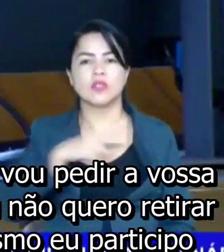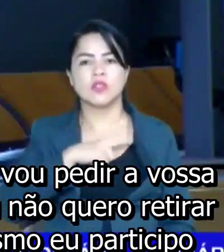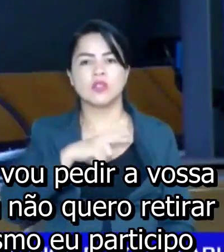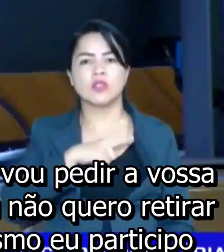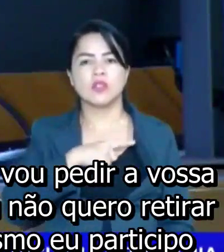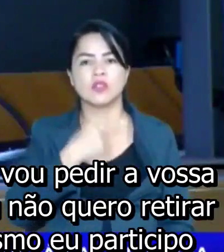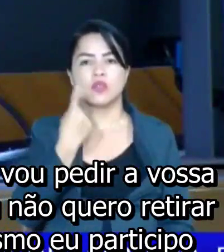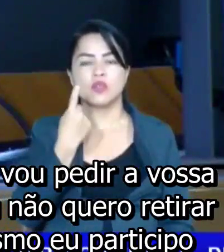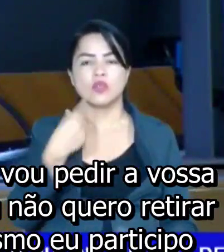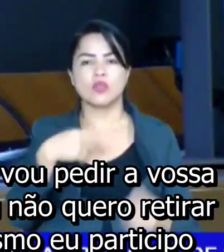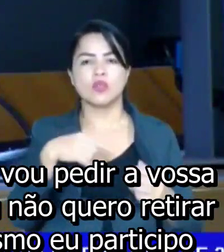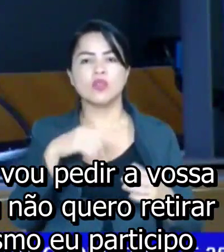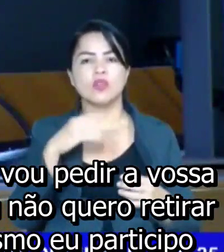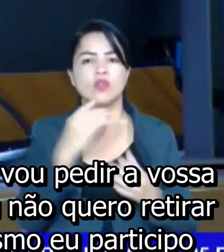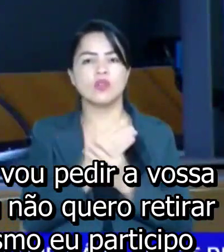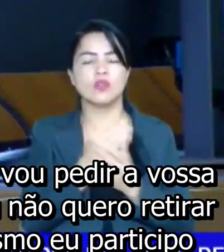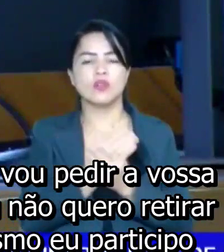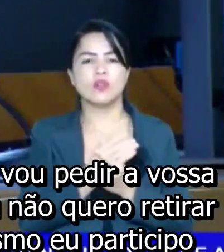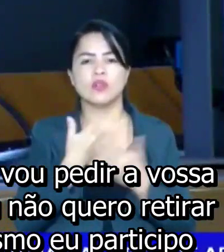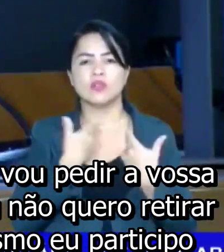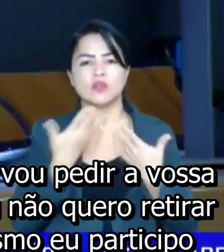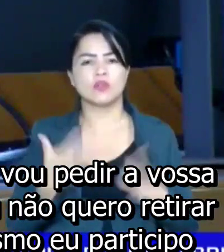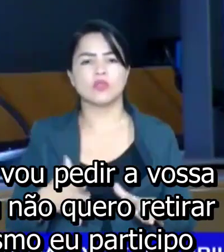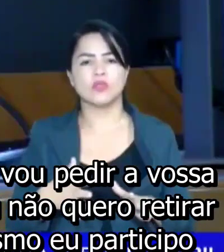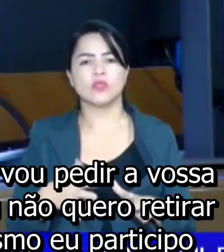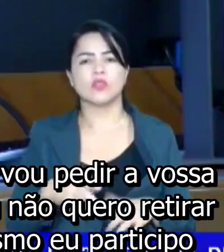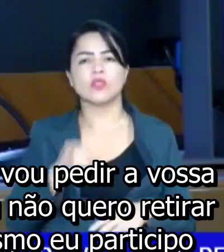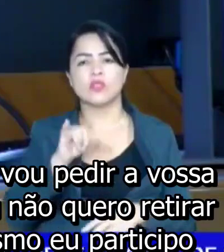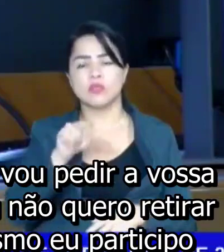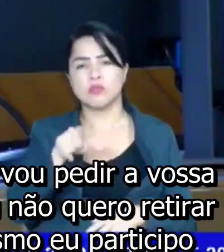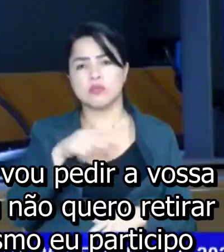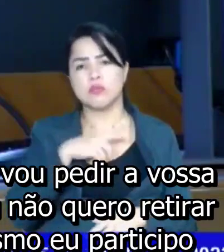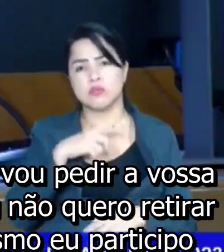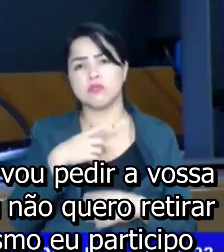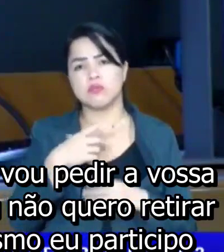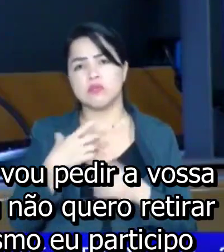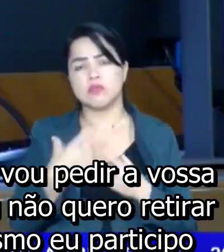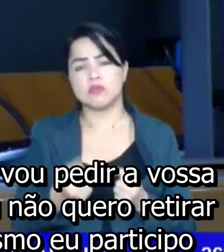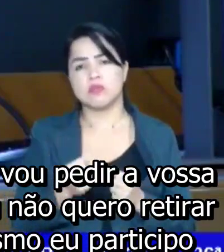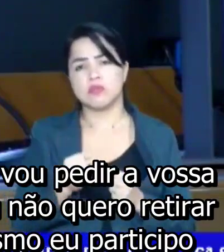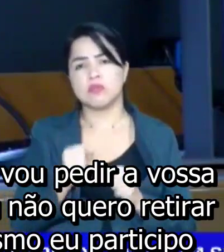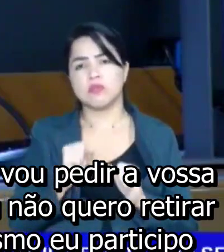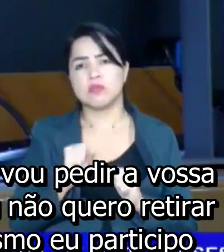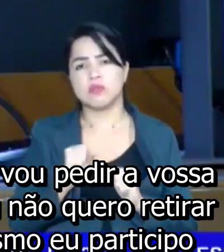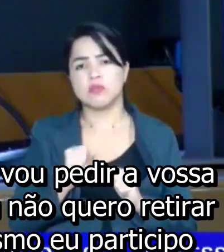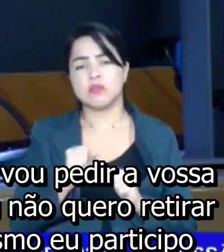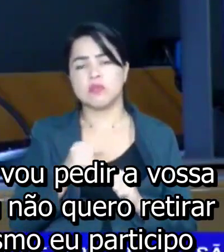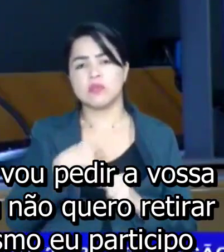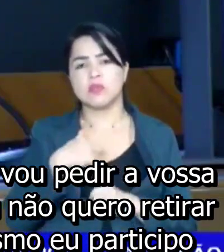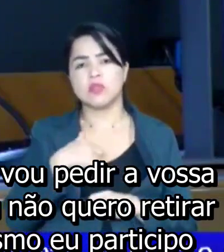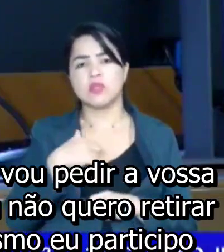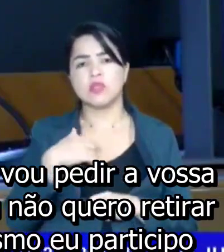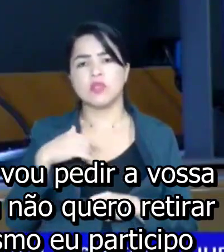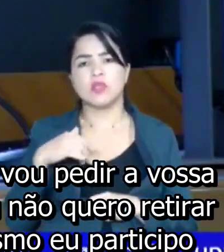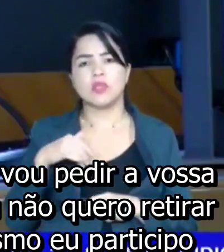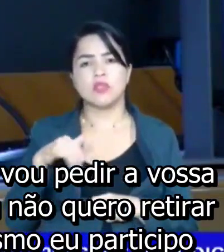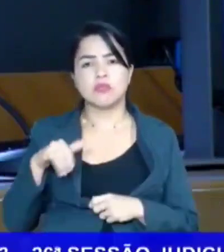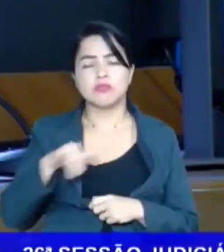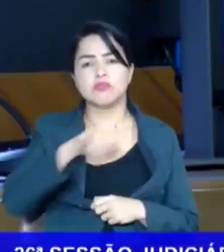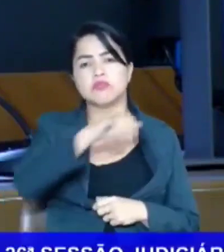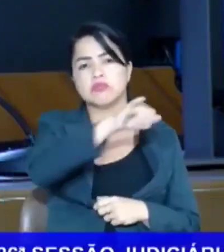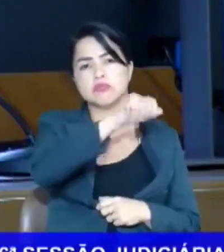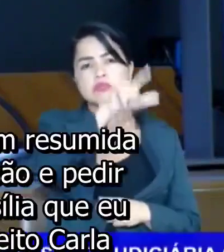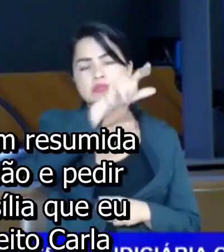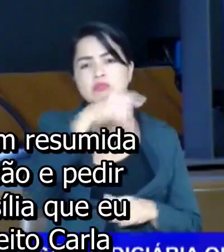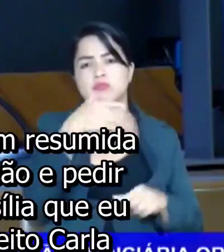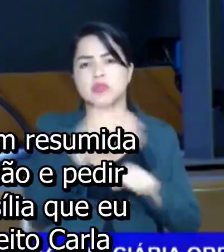eu tenho um processo que está incluído, eu não quero retirar de pauta. Se Vossa Excelência me permitir, do aeroporto mesmo eu participo,